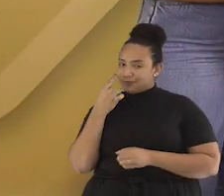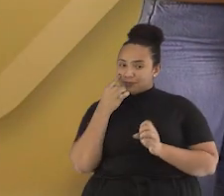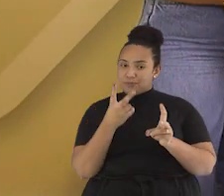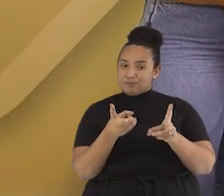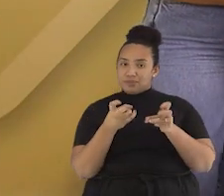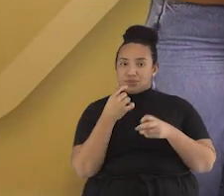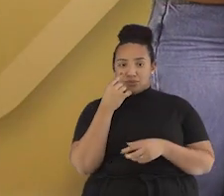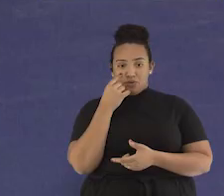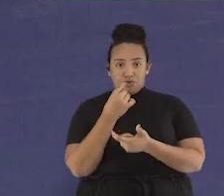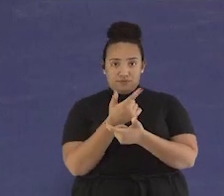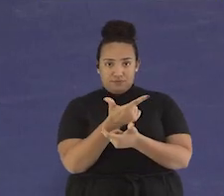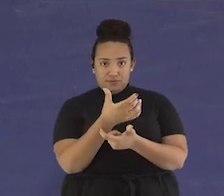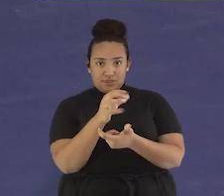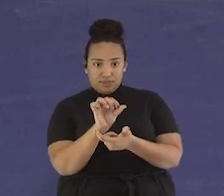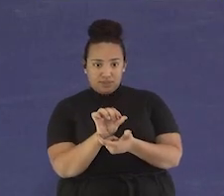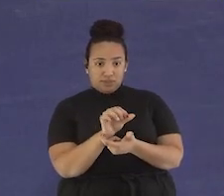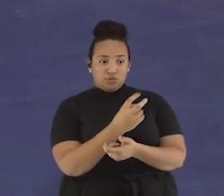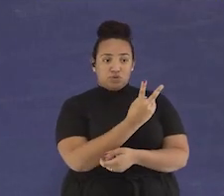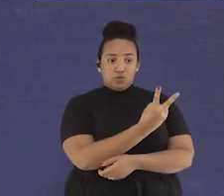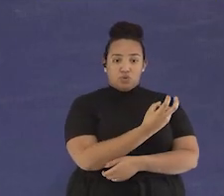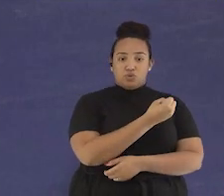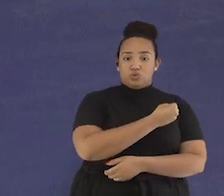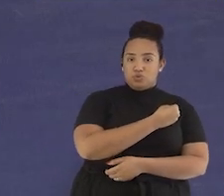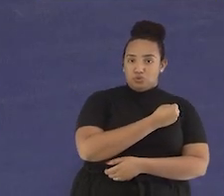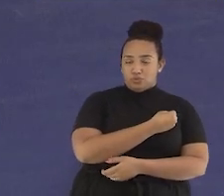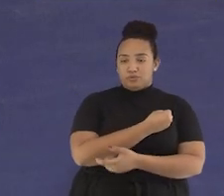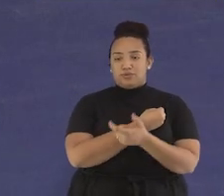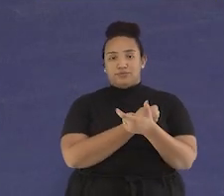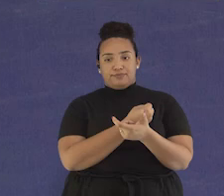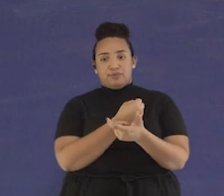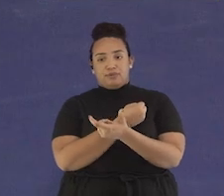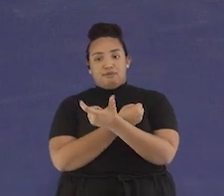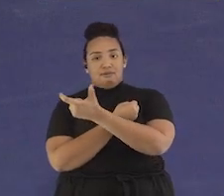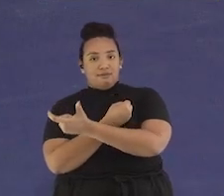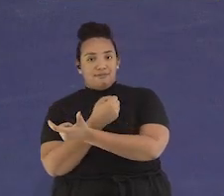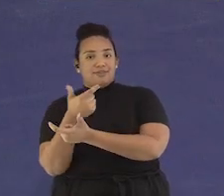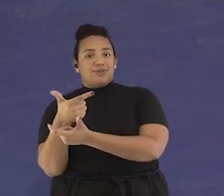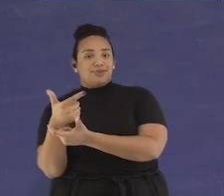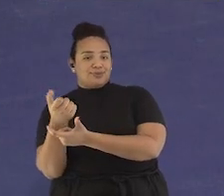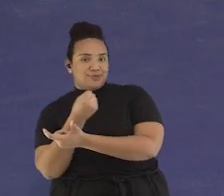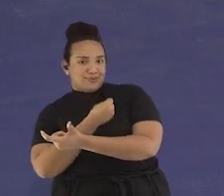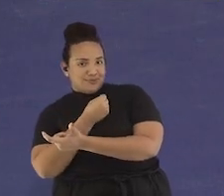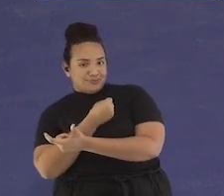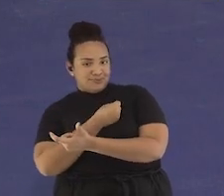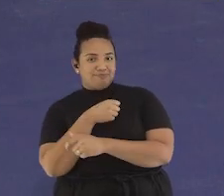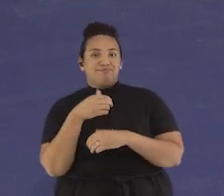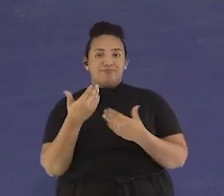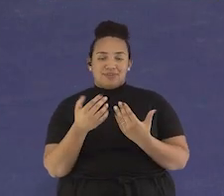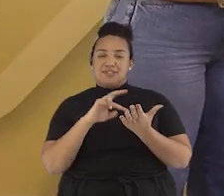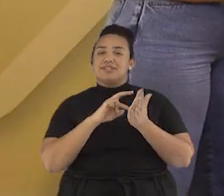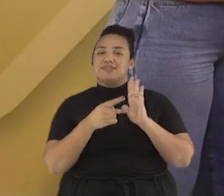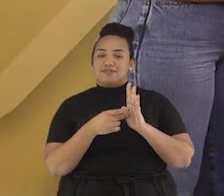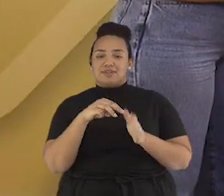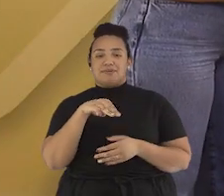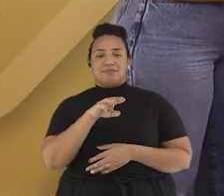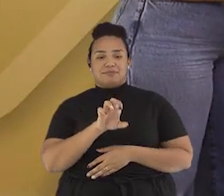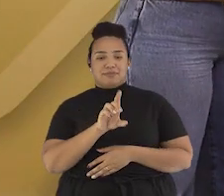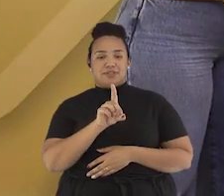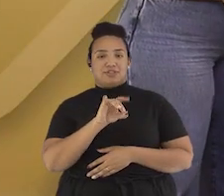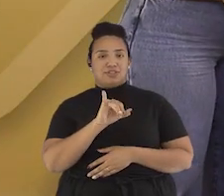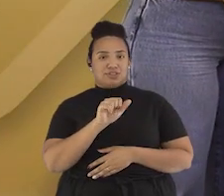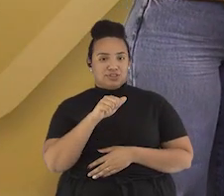como você pode perceber, antes do 26 tem dois valores e depois do 26 também tem dois valores. E é isso